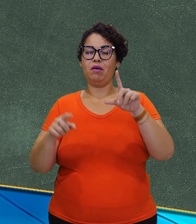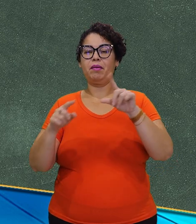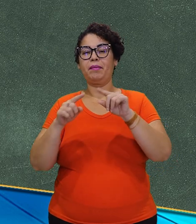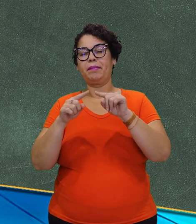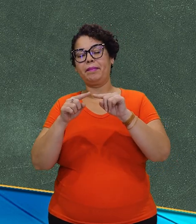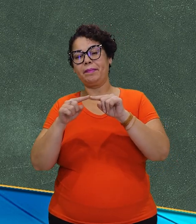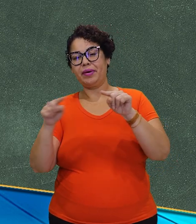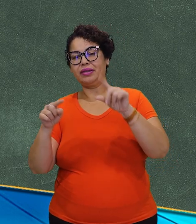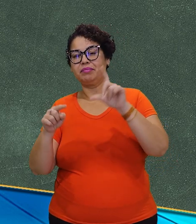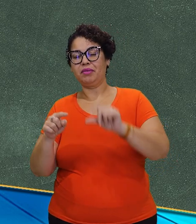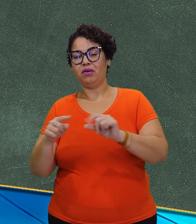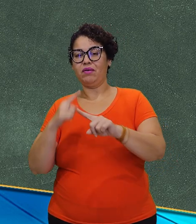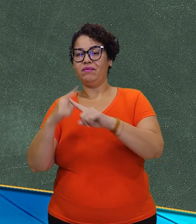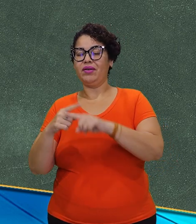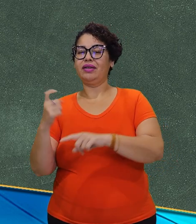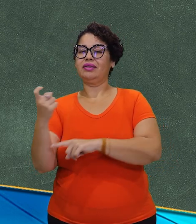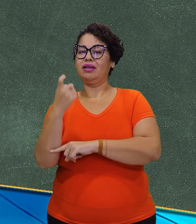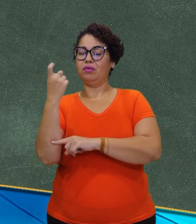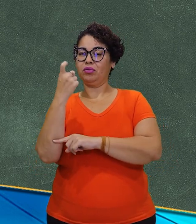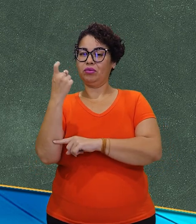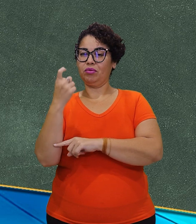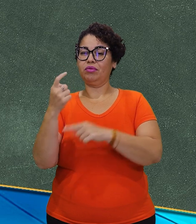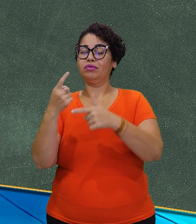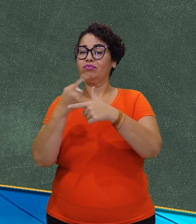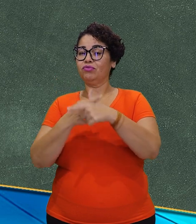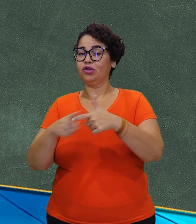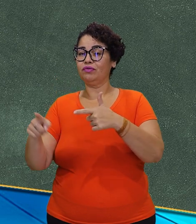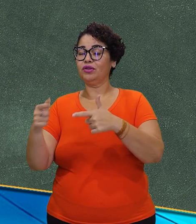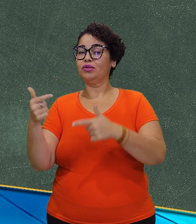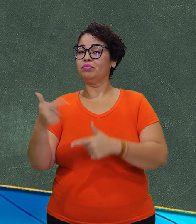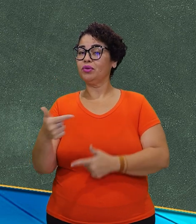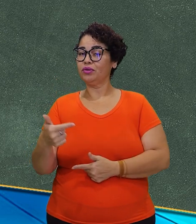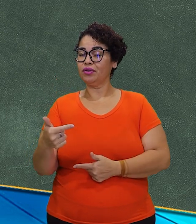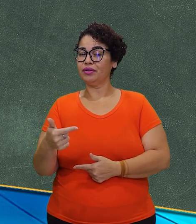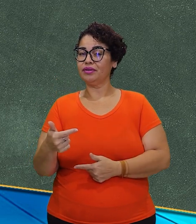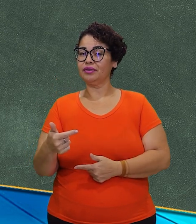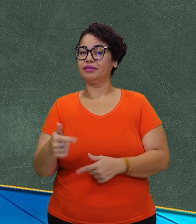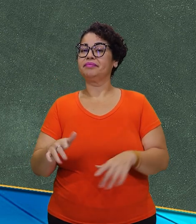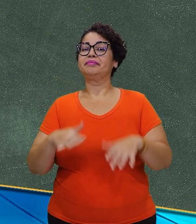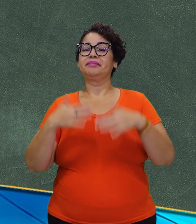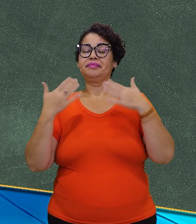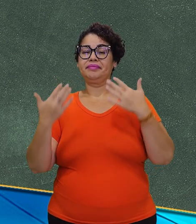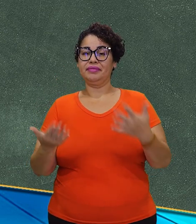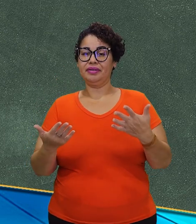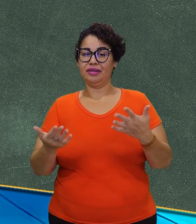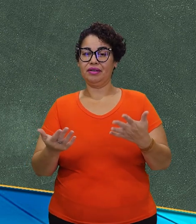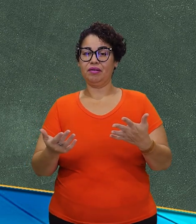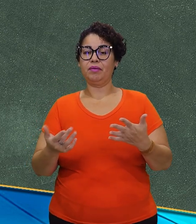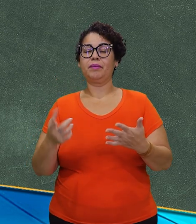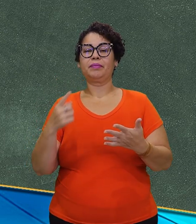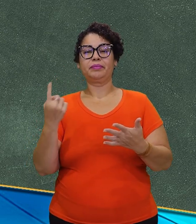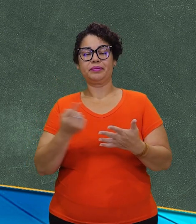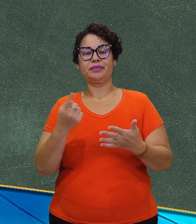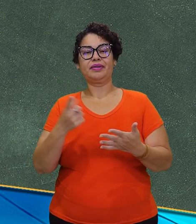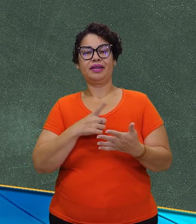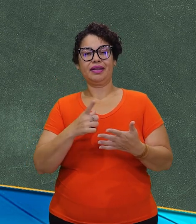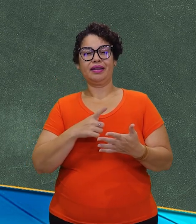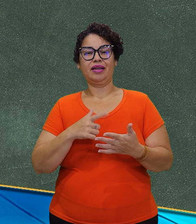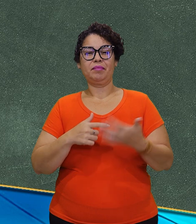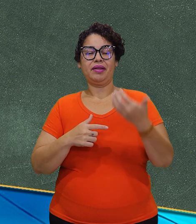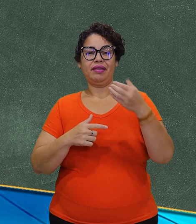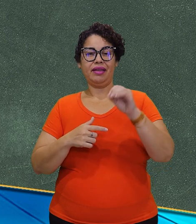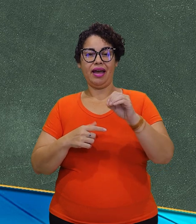base menor vezes a altura dividido por 2. Então, nós